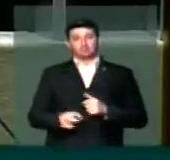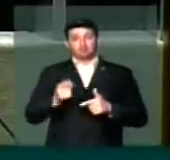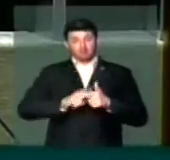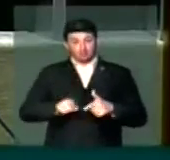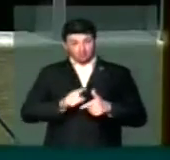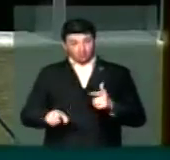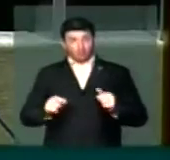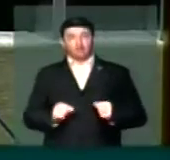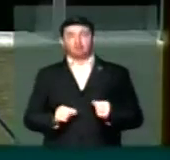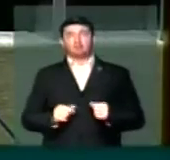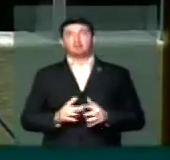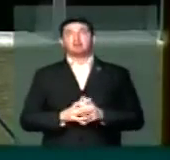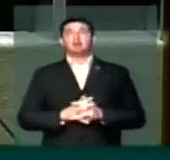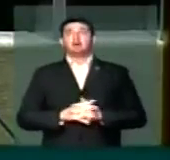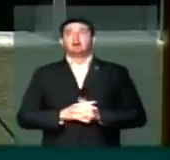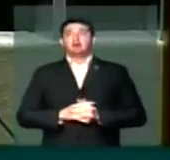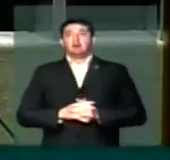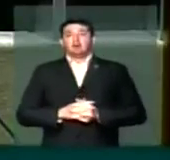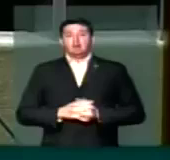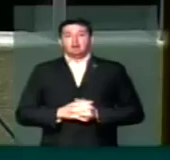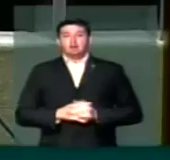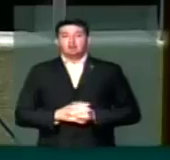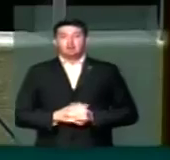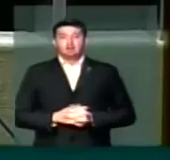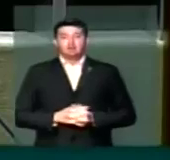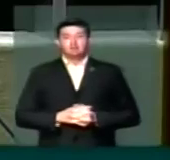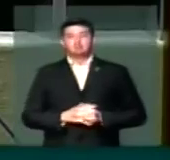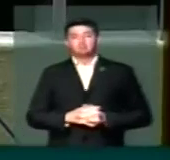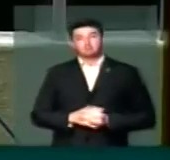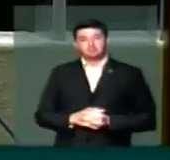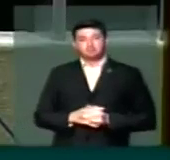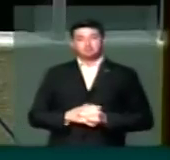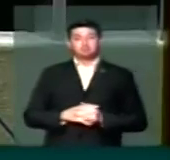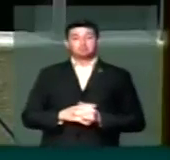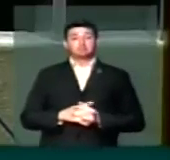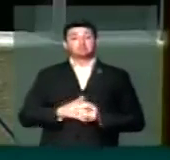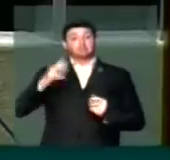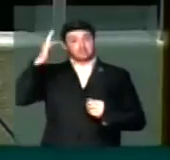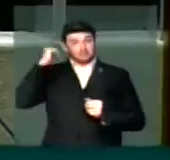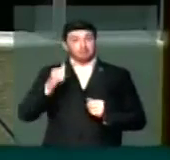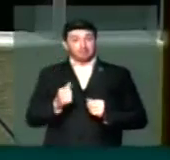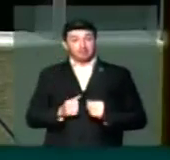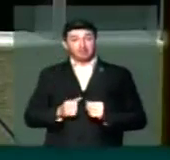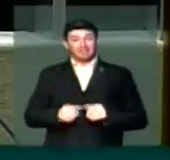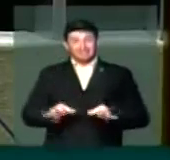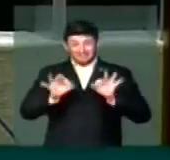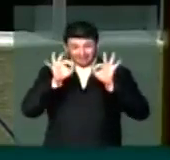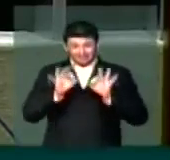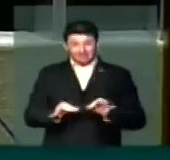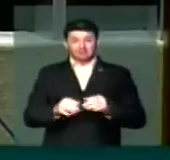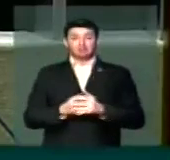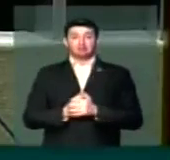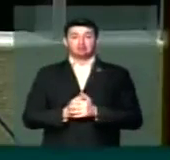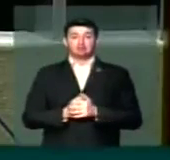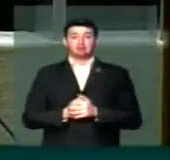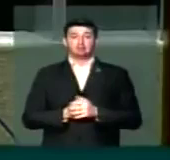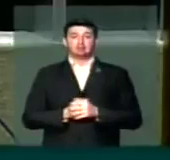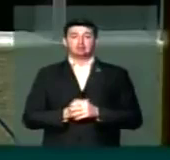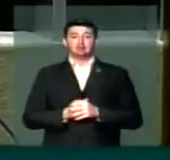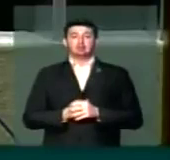nosso problema, presidente, senhores deputados, é saber exatamente para